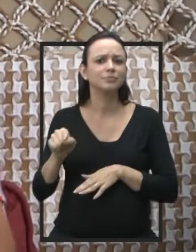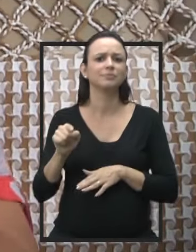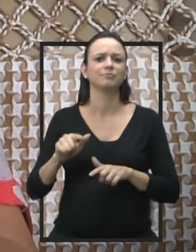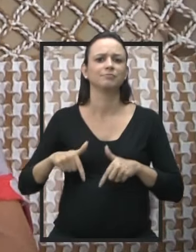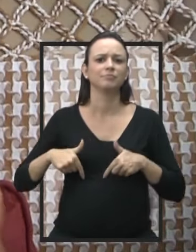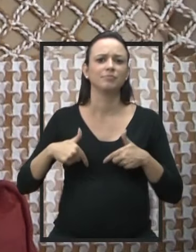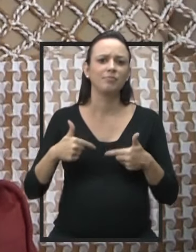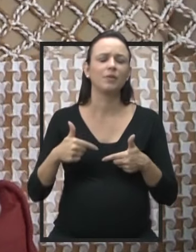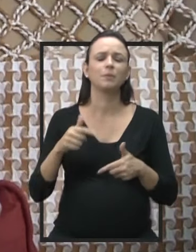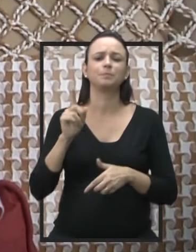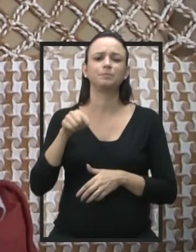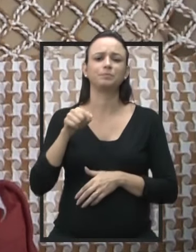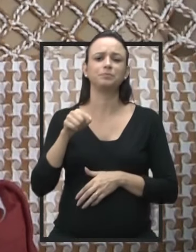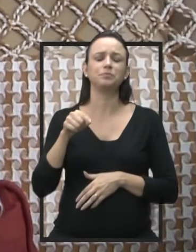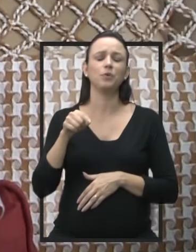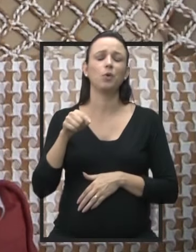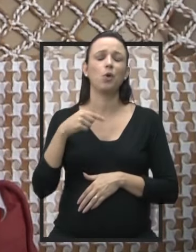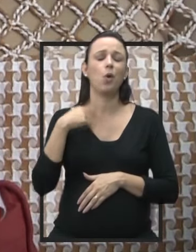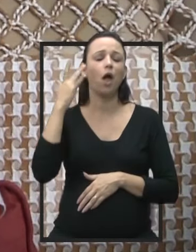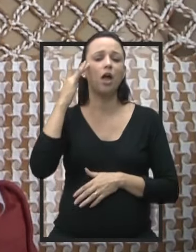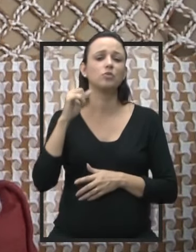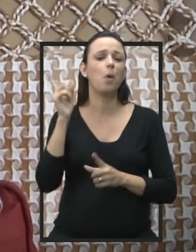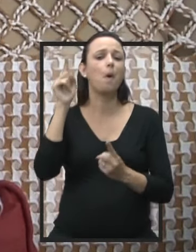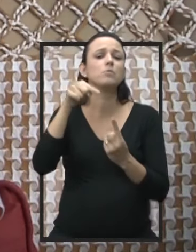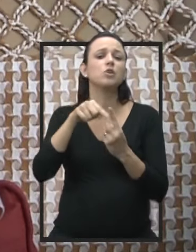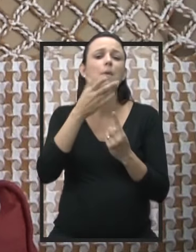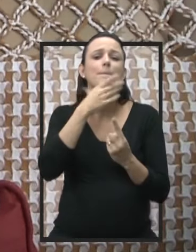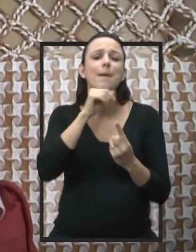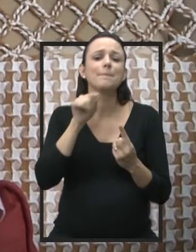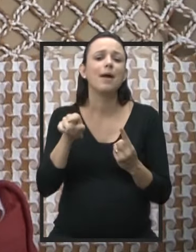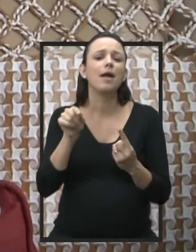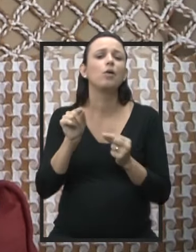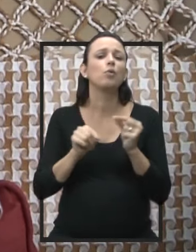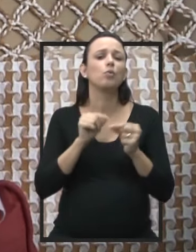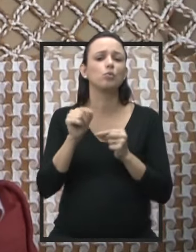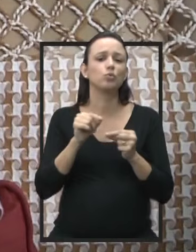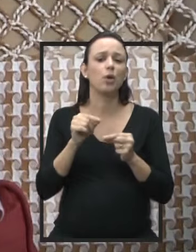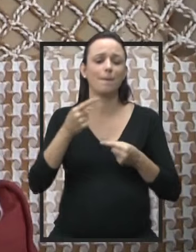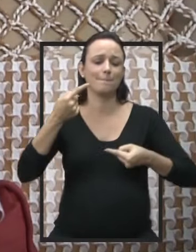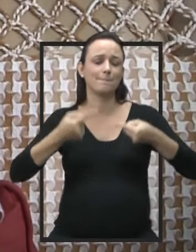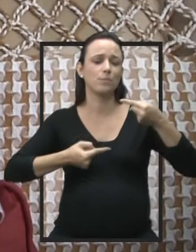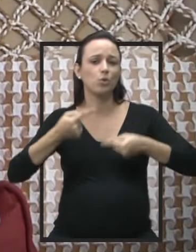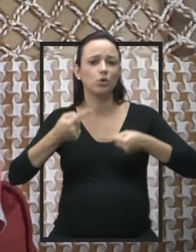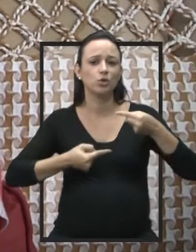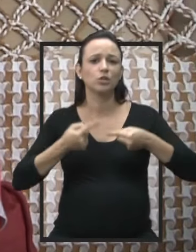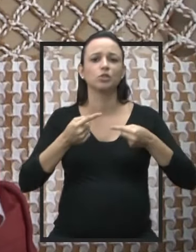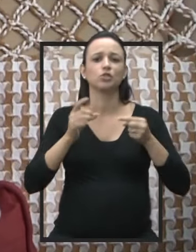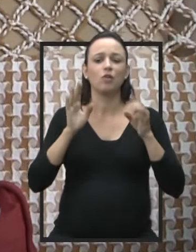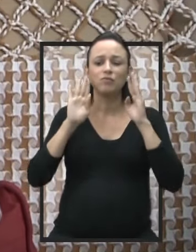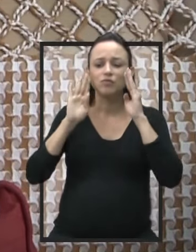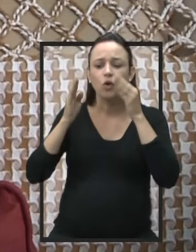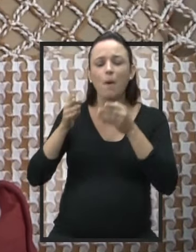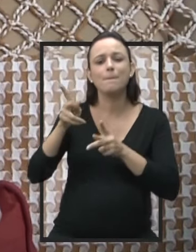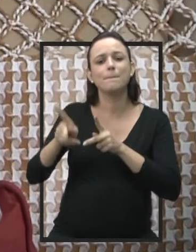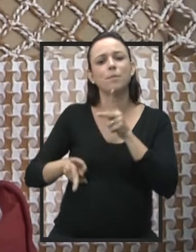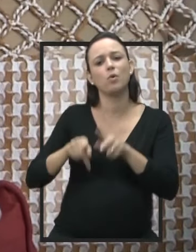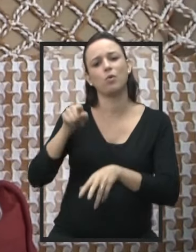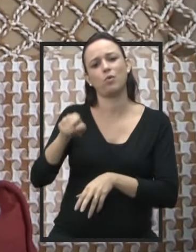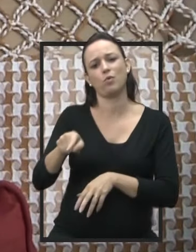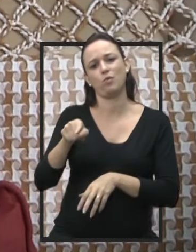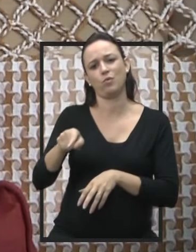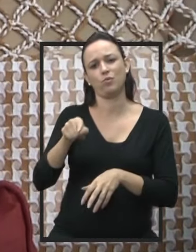e têm uma identidade com isso. Mas eu acho que o grande objetivo do papai, que foi exercer uma política voltada à